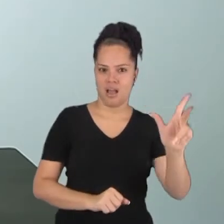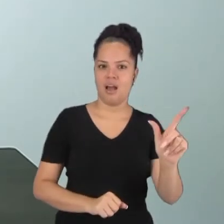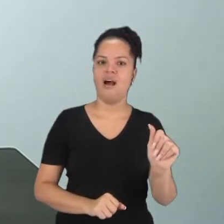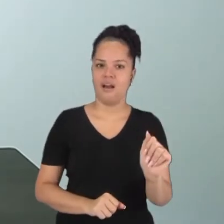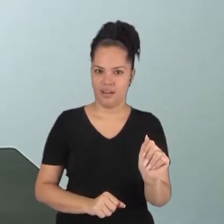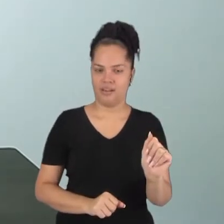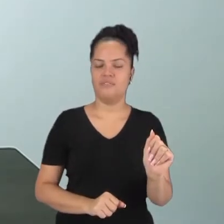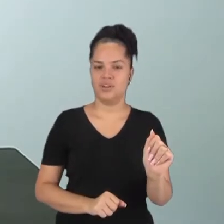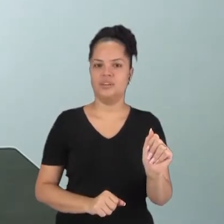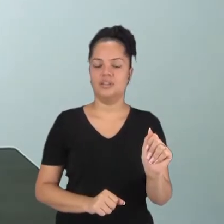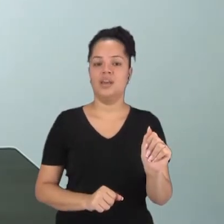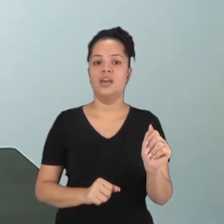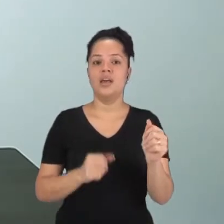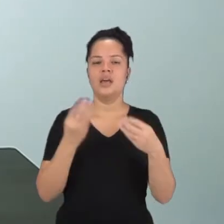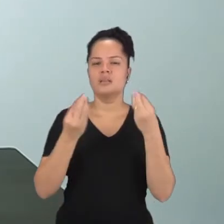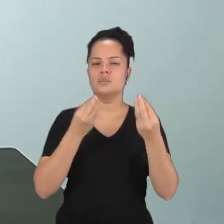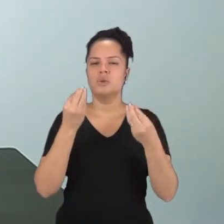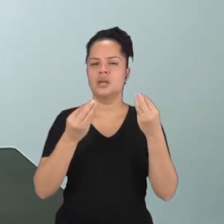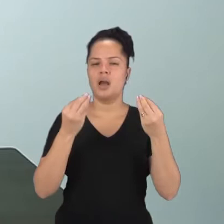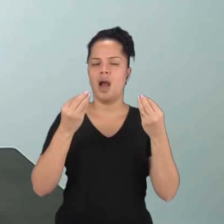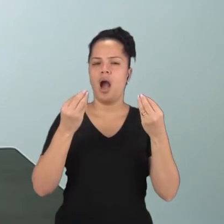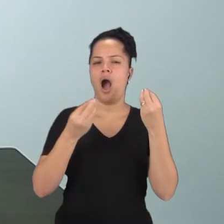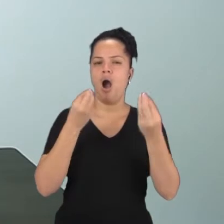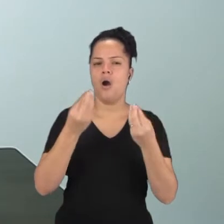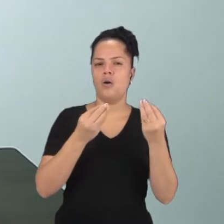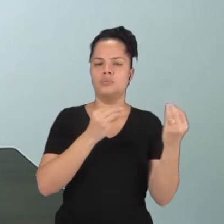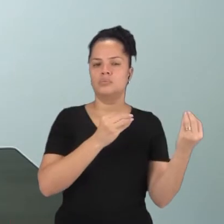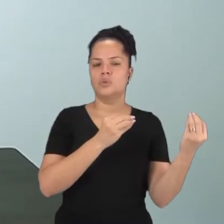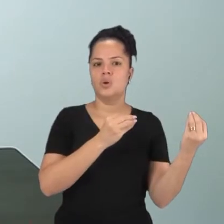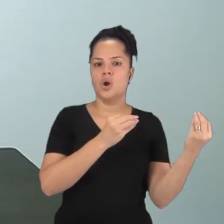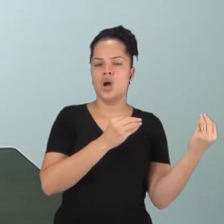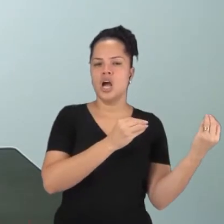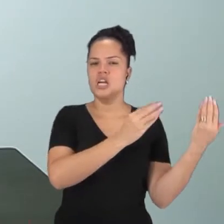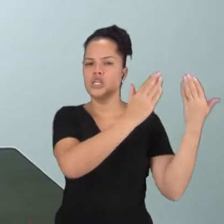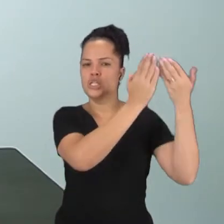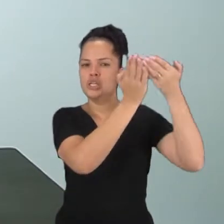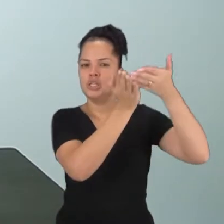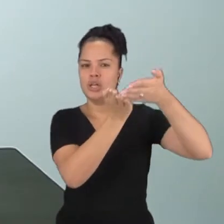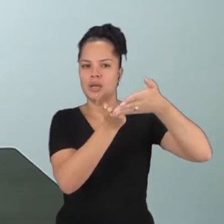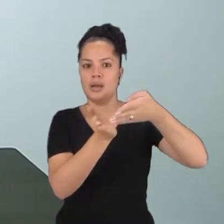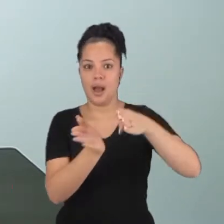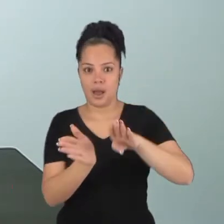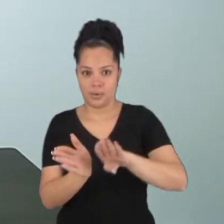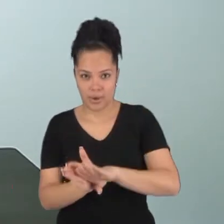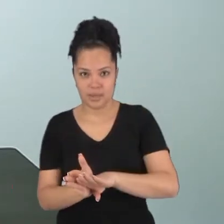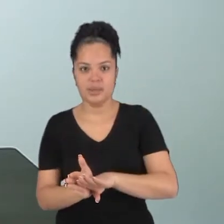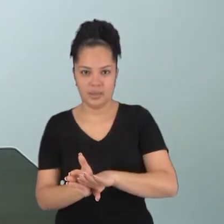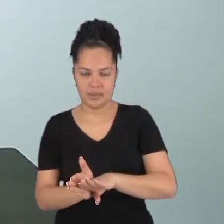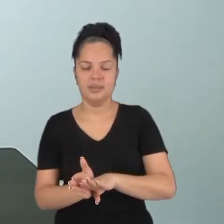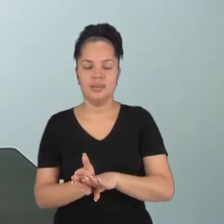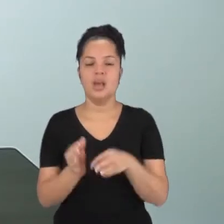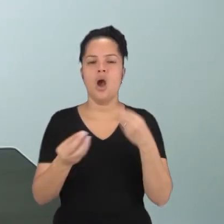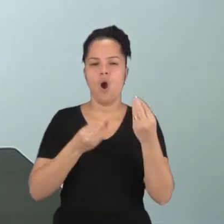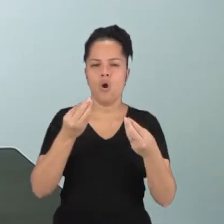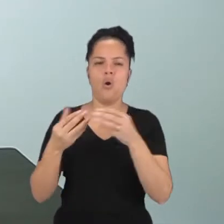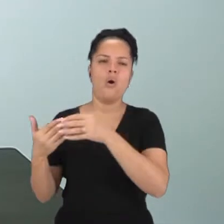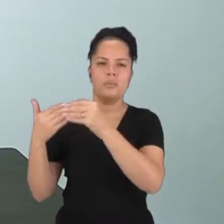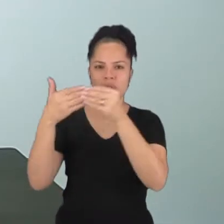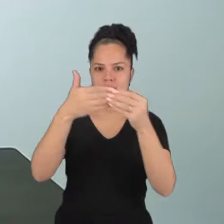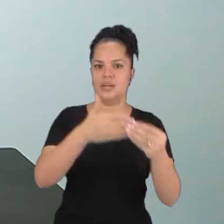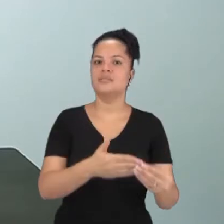Vou falar um pouquinho da vinda deles para cá, de que forma foram trazidos, vocês vão ver ao